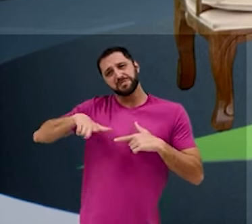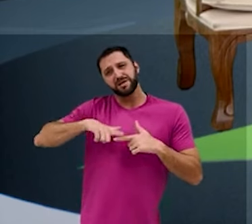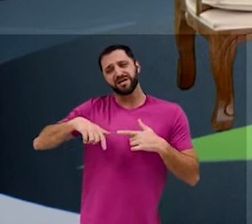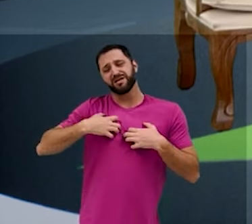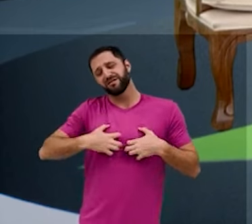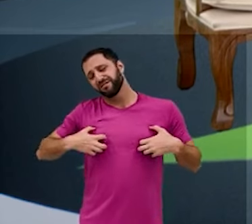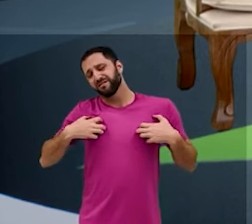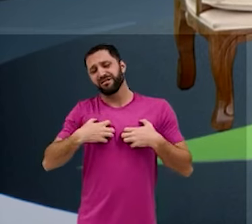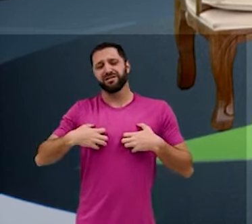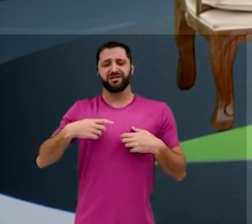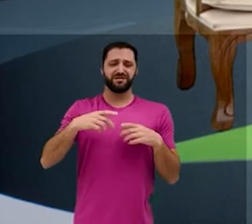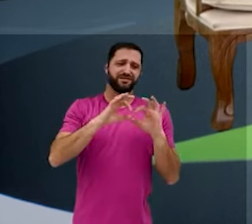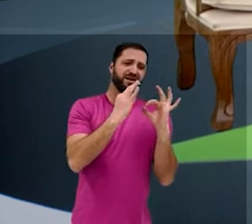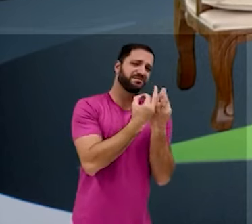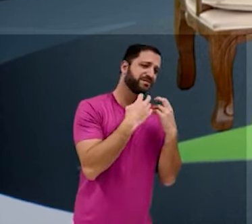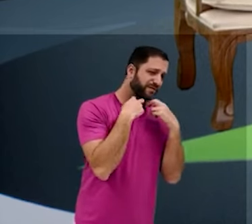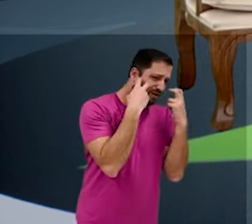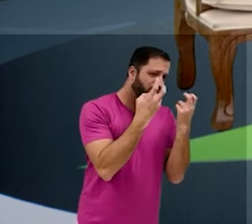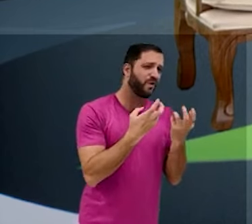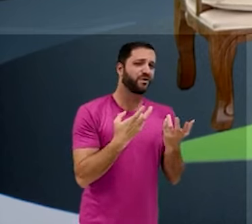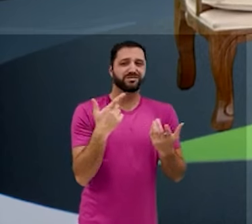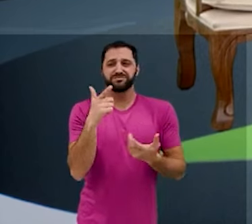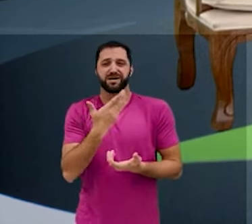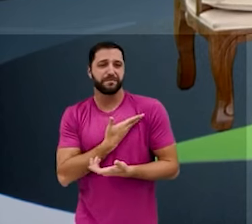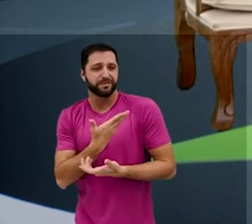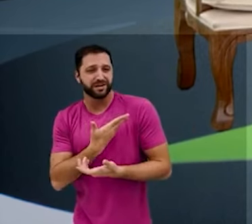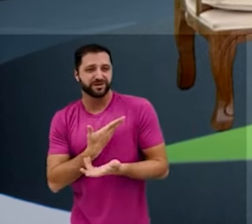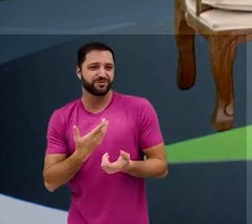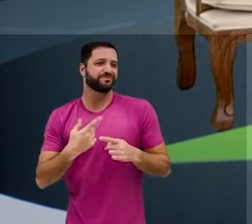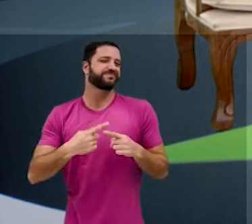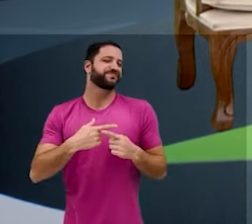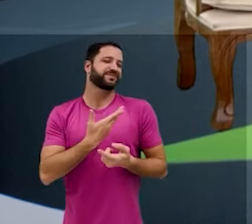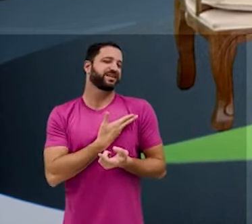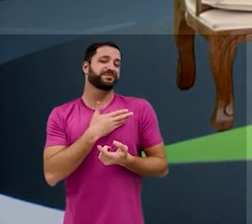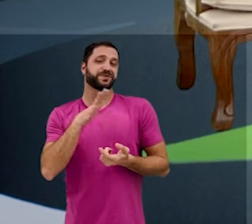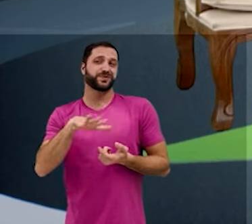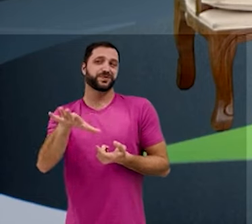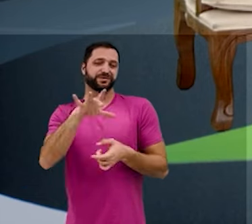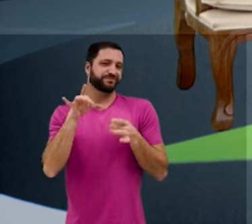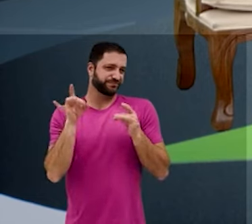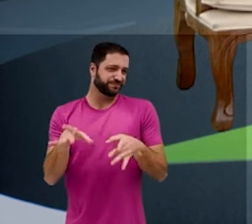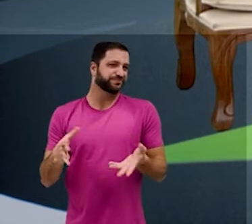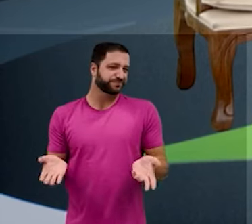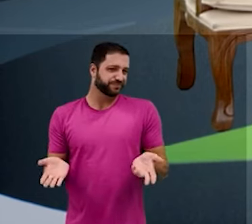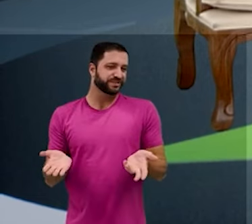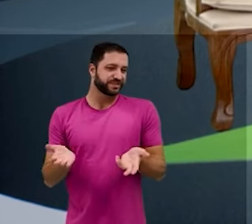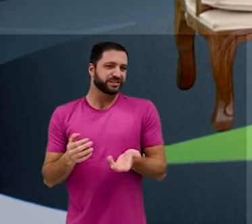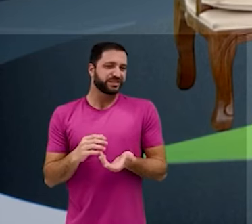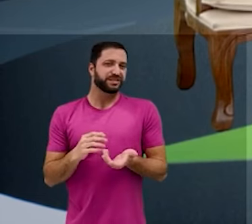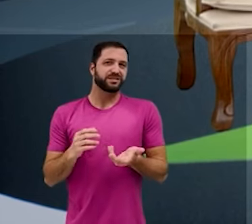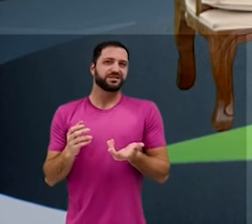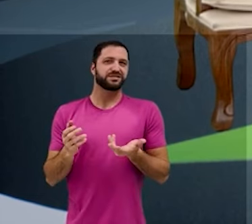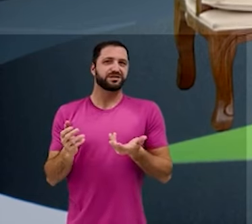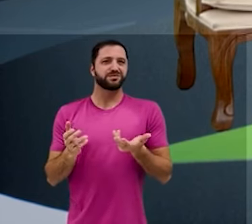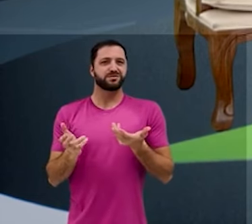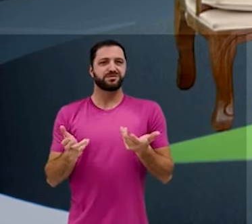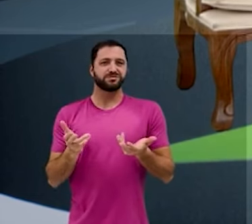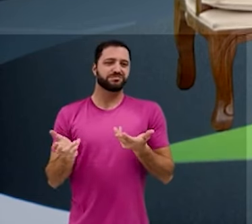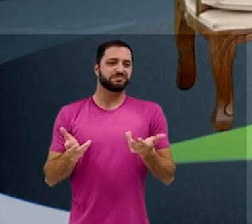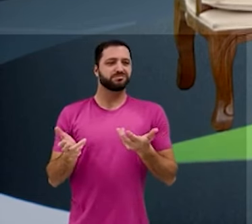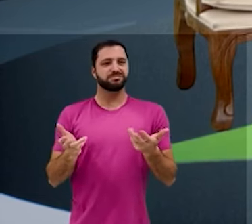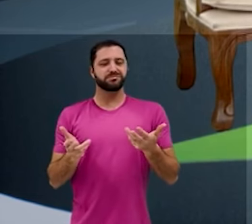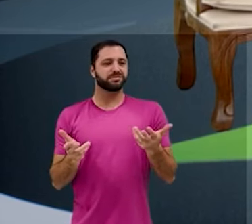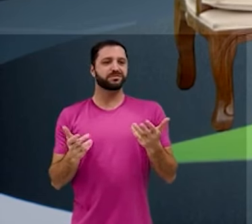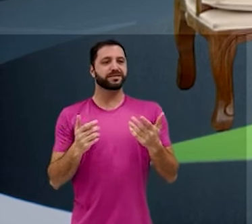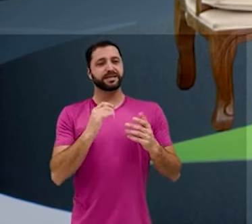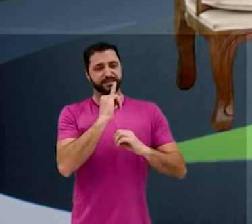relacionamento, fiquei com vergonha da minha família, de todo mundo. Então, sem amigos, porque eu deixei todo mundo. Então, eu usei muito a internet